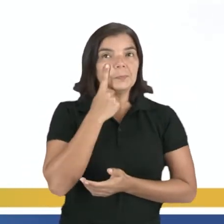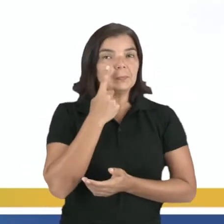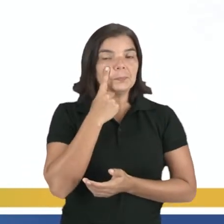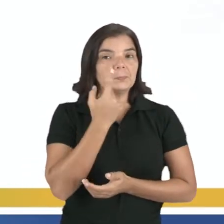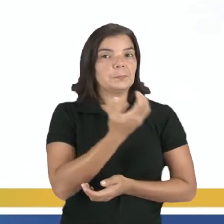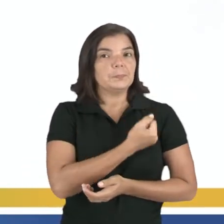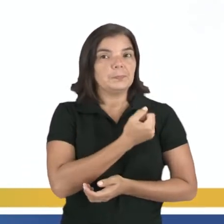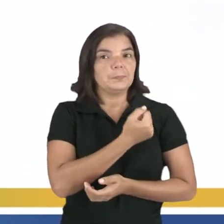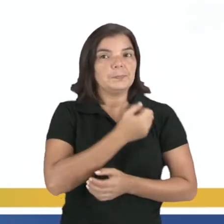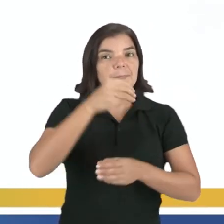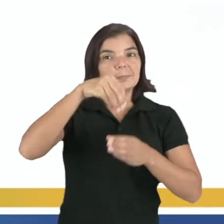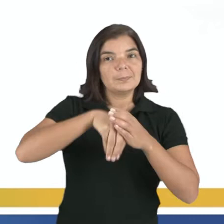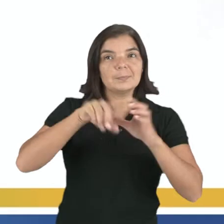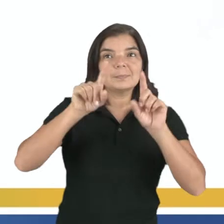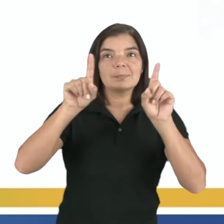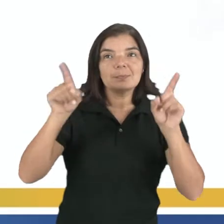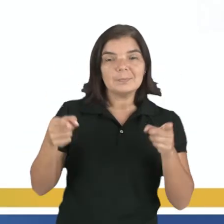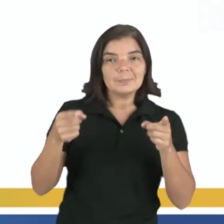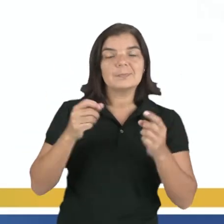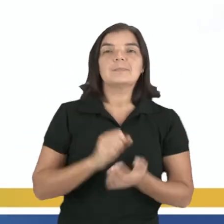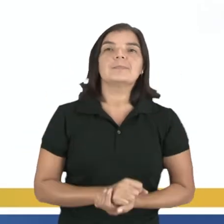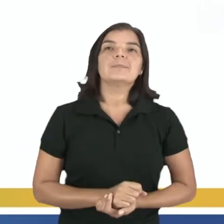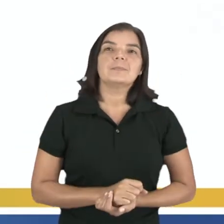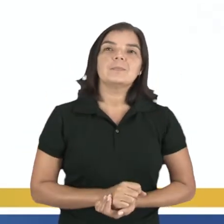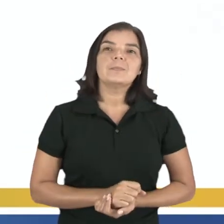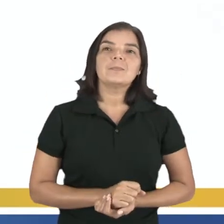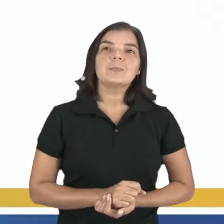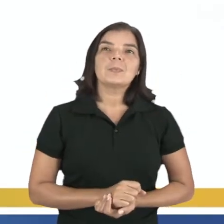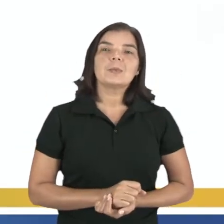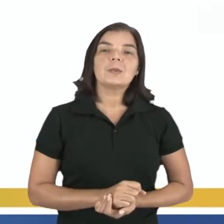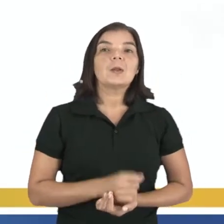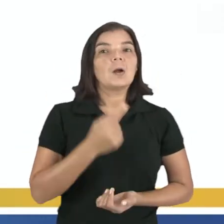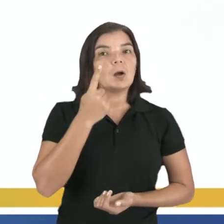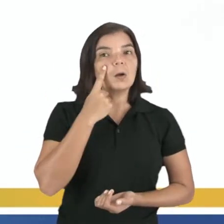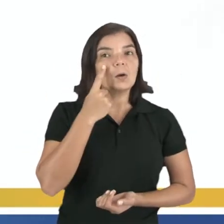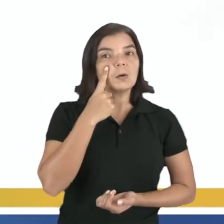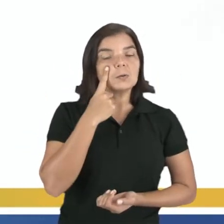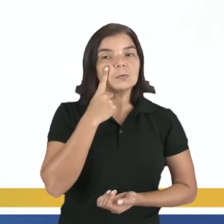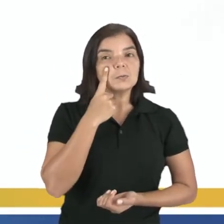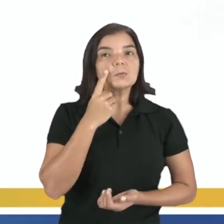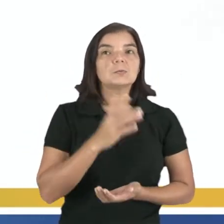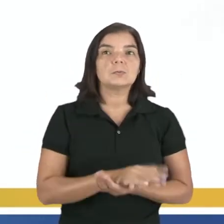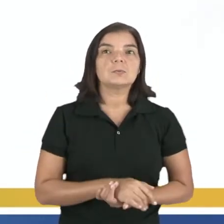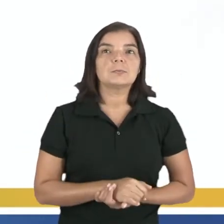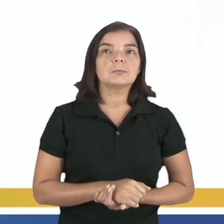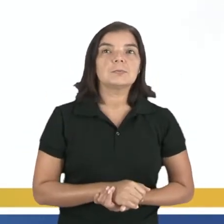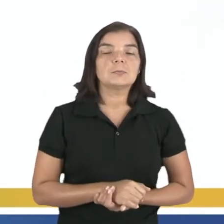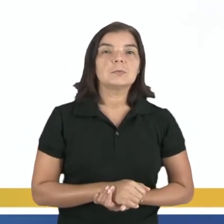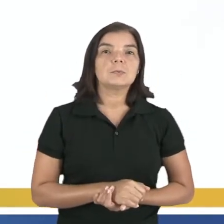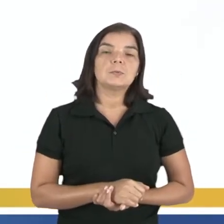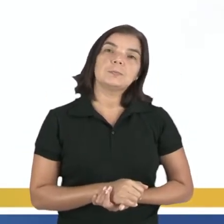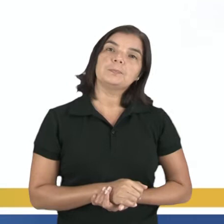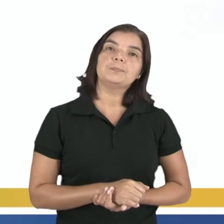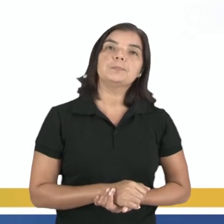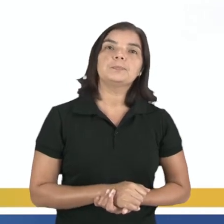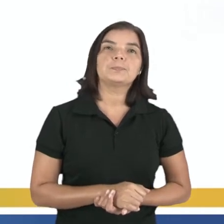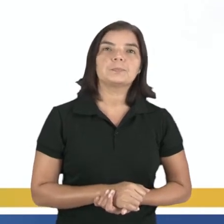os números que estão dentro dos parênteses, né? Aí, no caso, eles vão estar dentro do quadrado, de acordo com o desenho que eu vou colocar